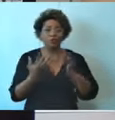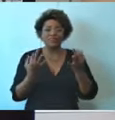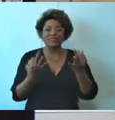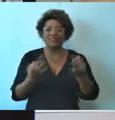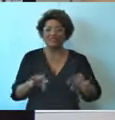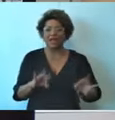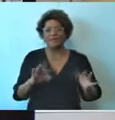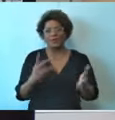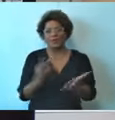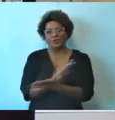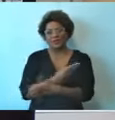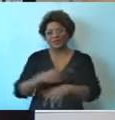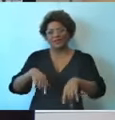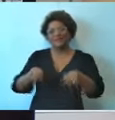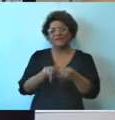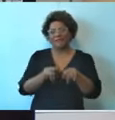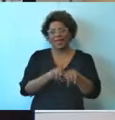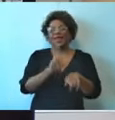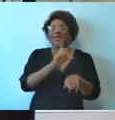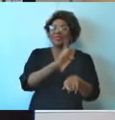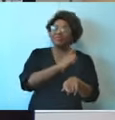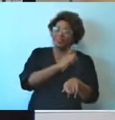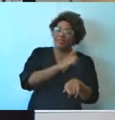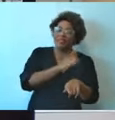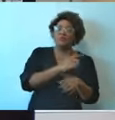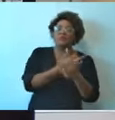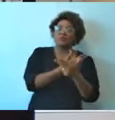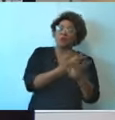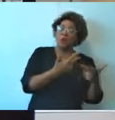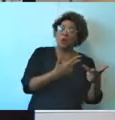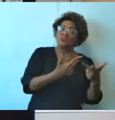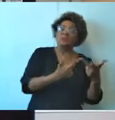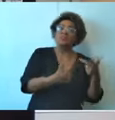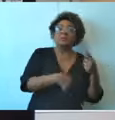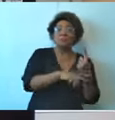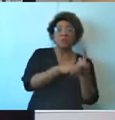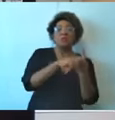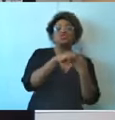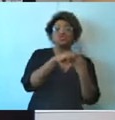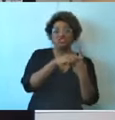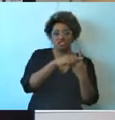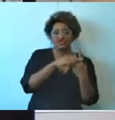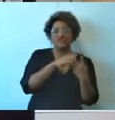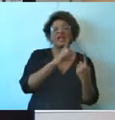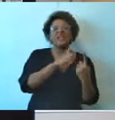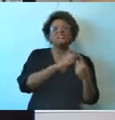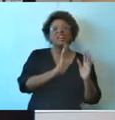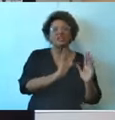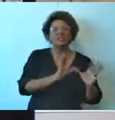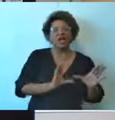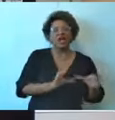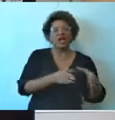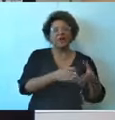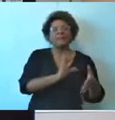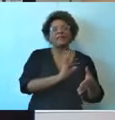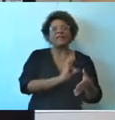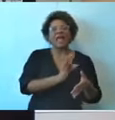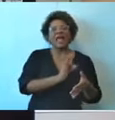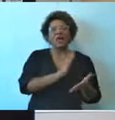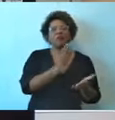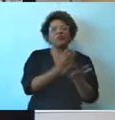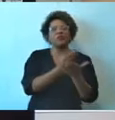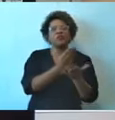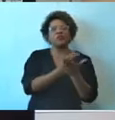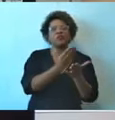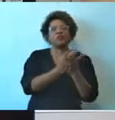cases positivos, nós temos os técnicos que já estão estudando isso aí eu vou passar para a Jussara, e por fim,